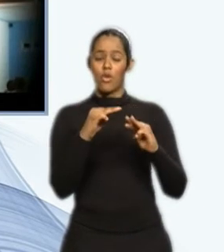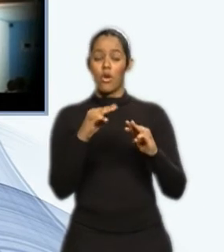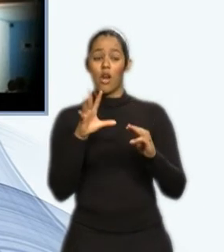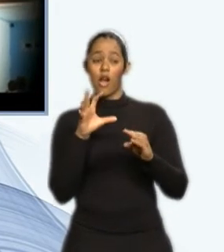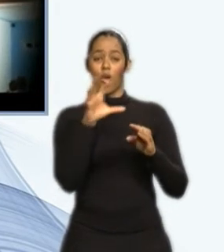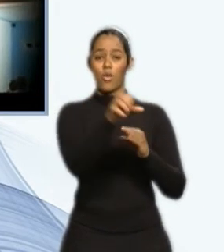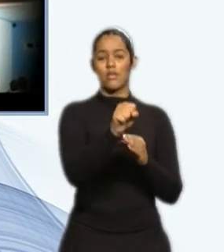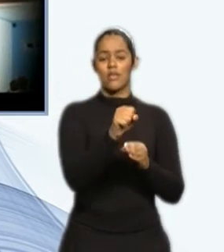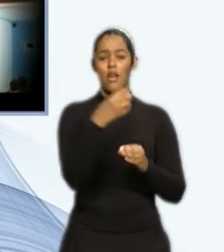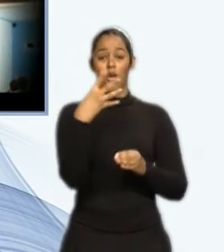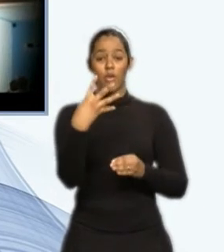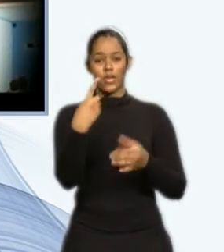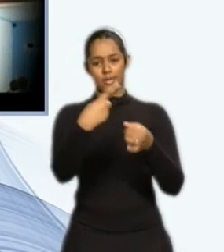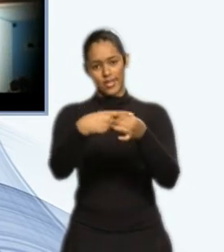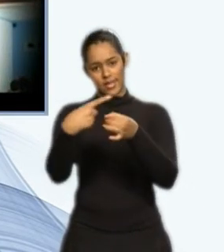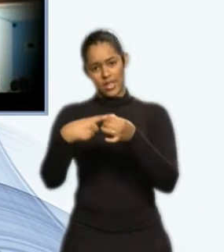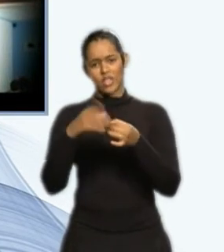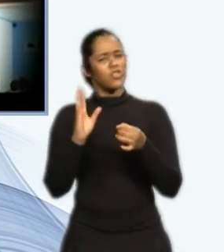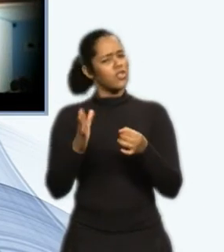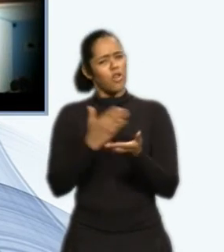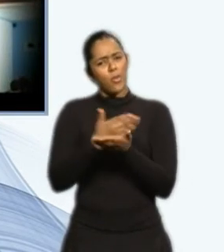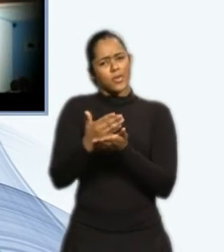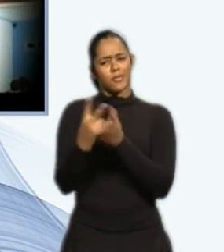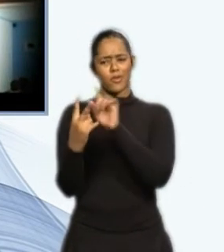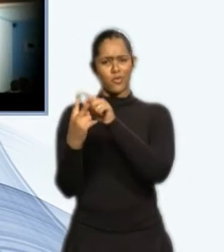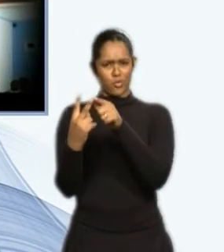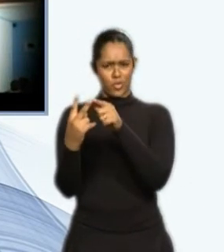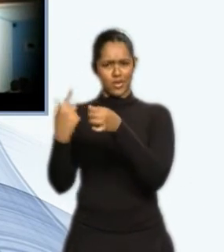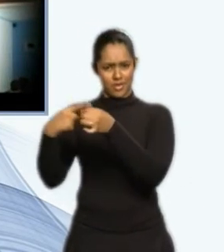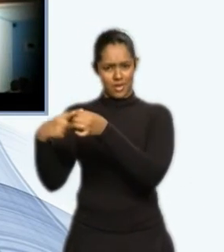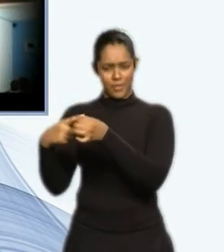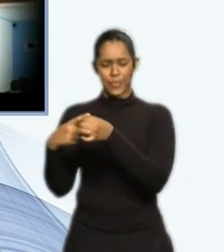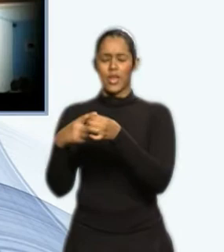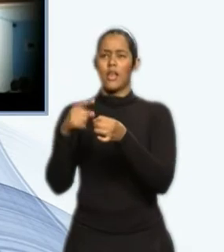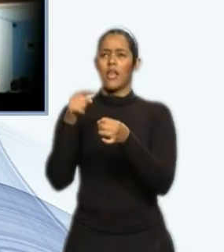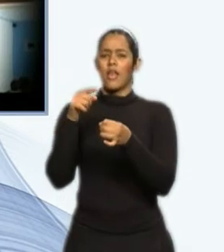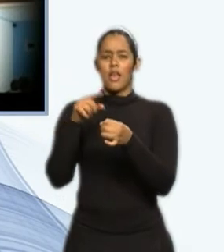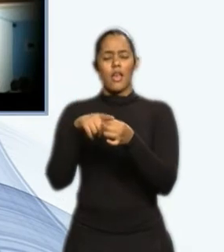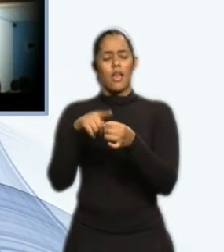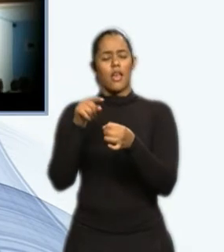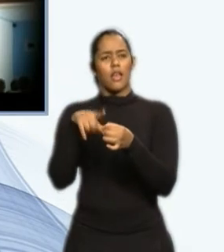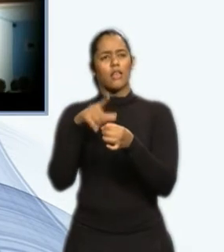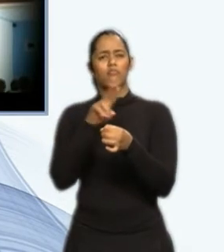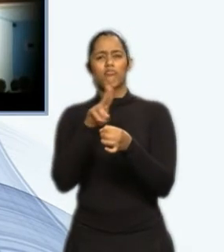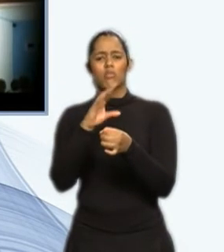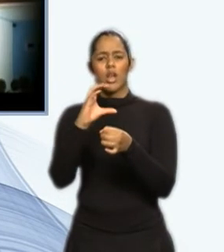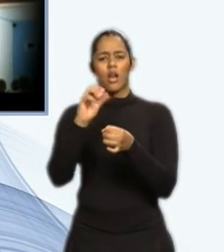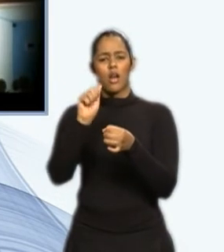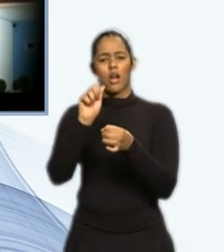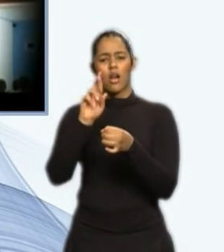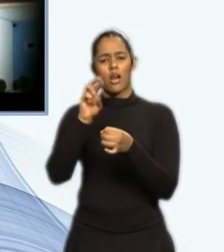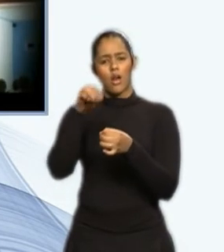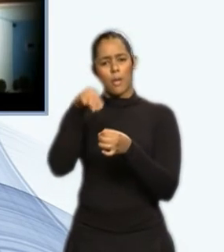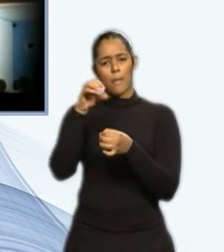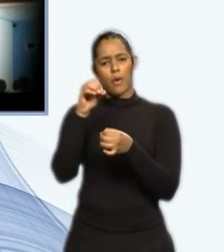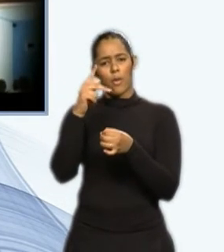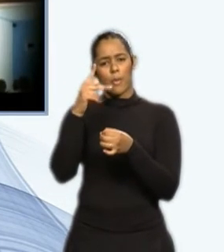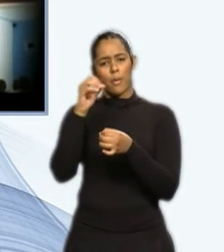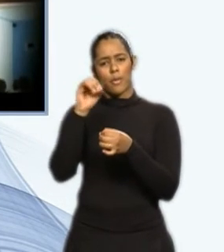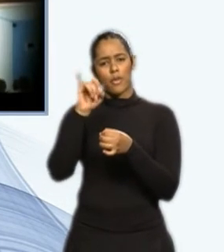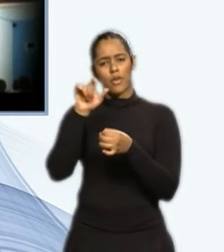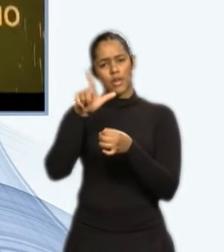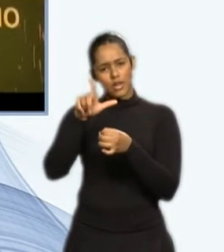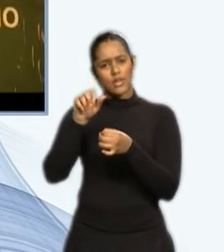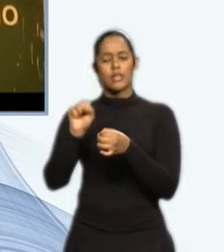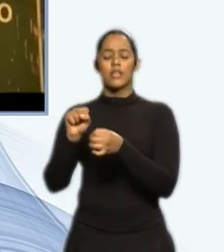alcançarmos 4 municípios. E demos início logo com 2, General Mainá e Carmópolis. Aqui em